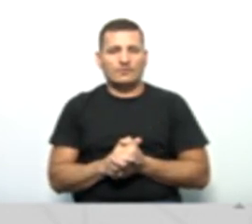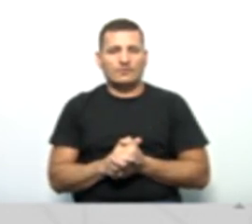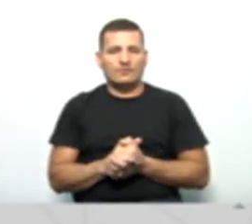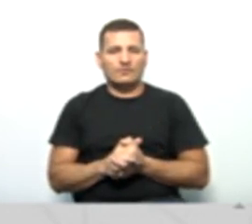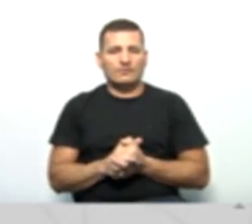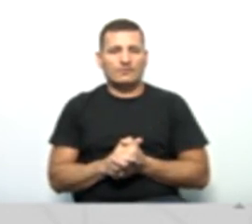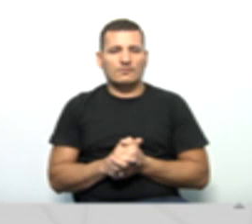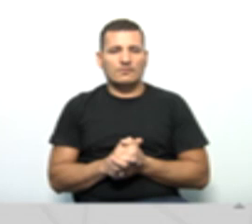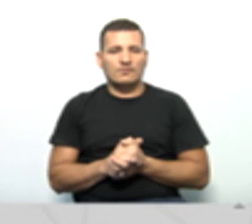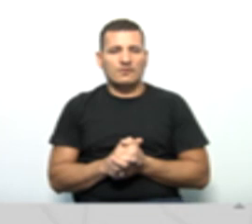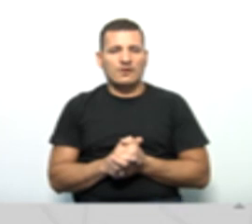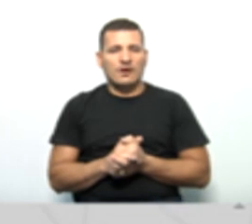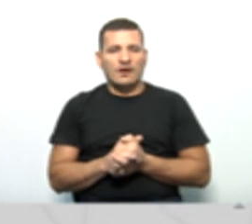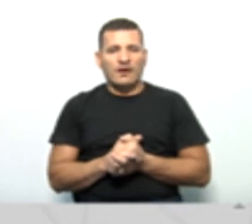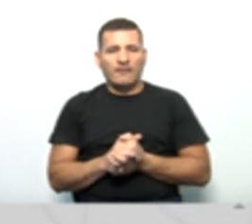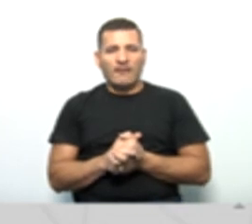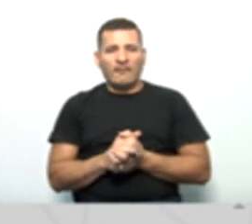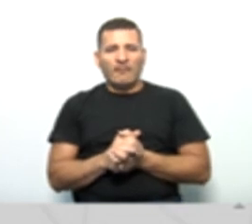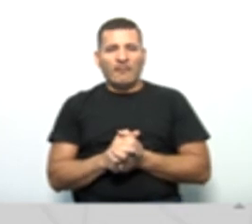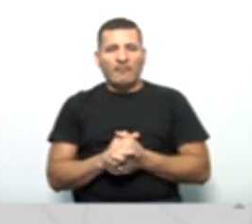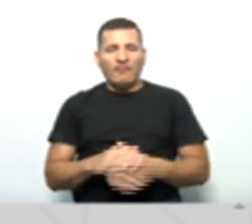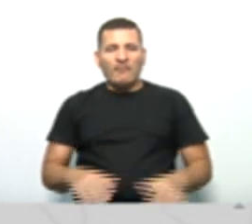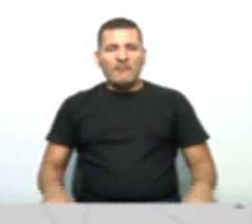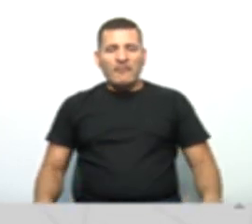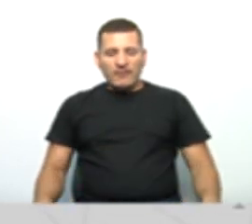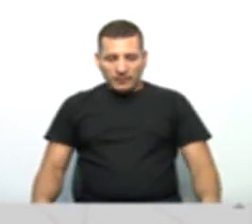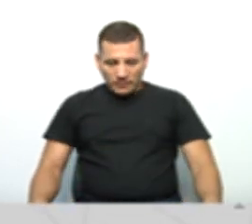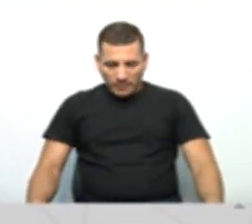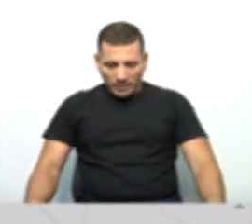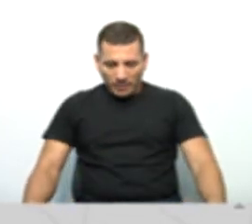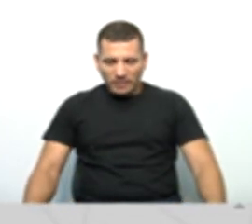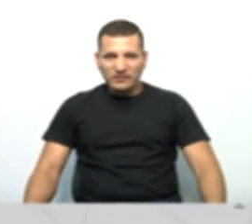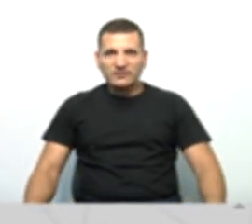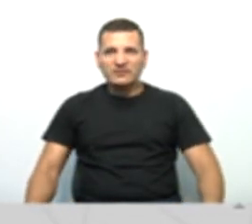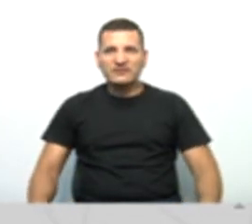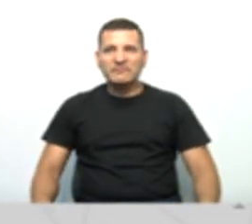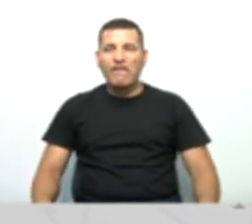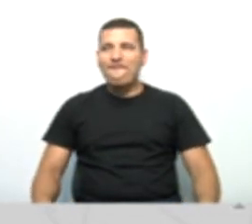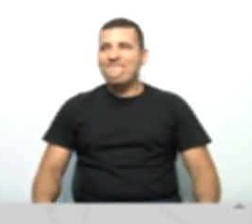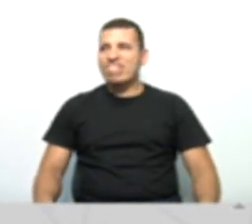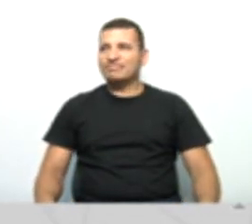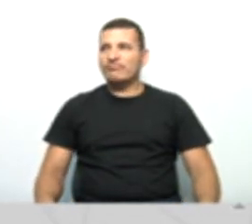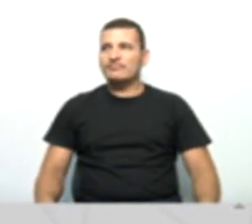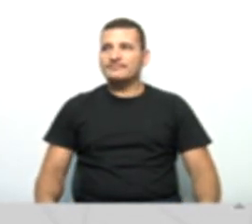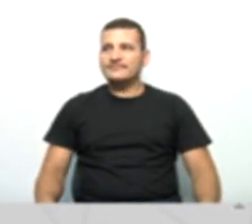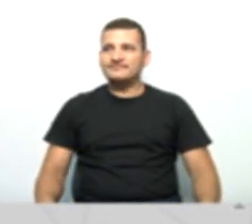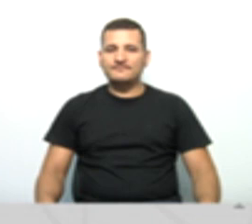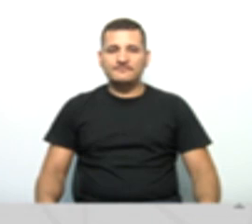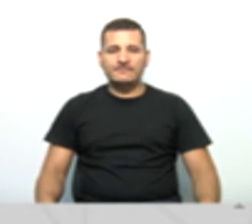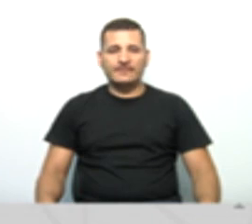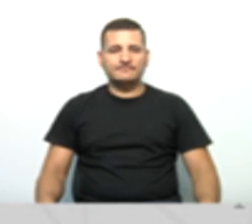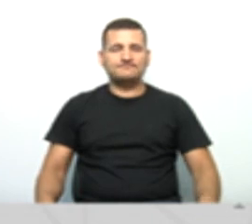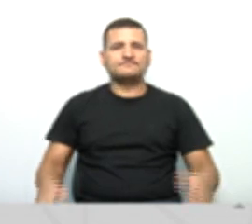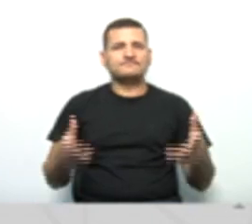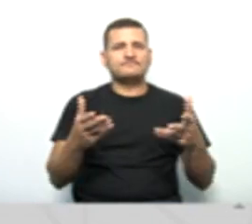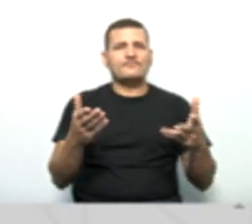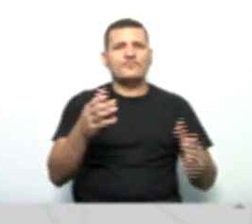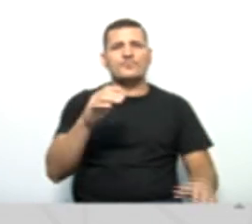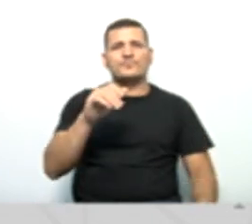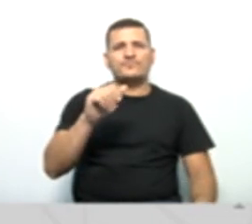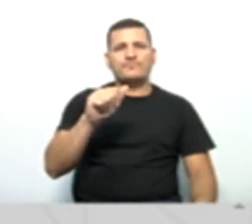bem isso daí mesmo. Vamos lá, continuando a nossa aula. Vamos falar um pouquinho sobre